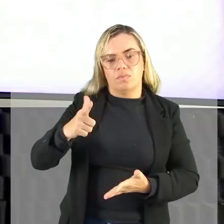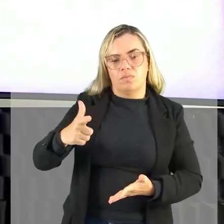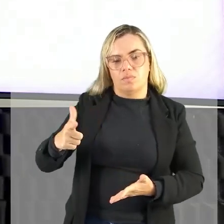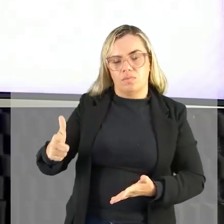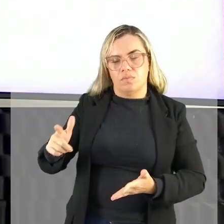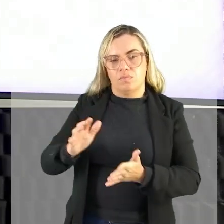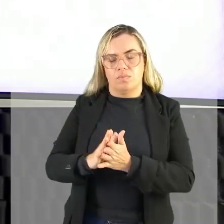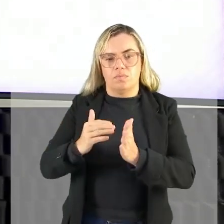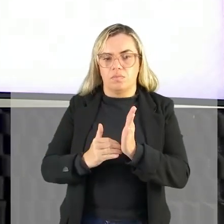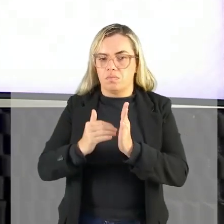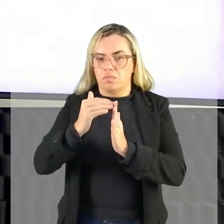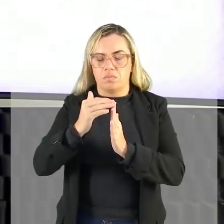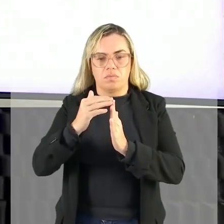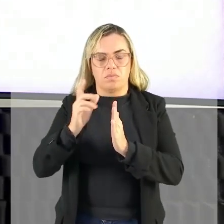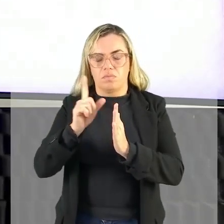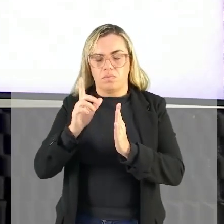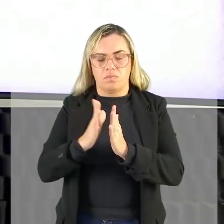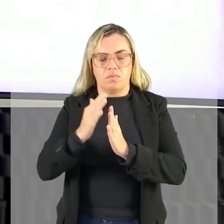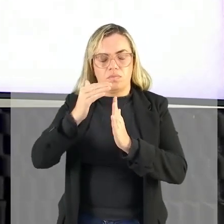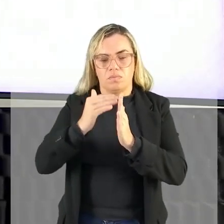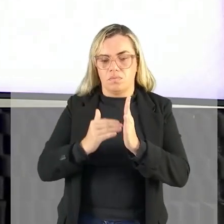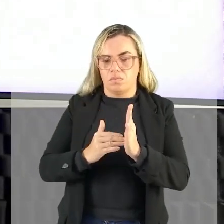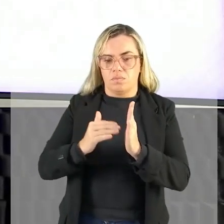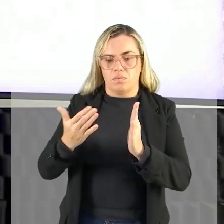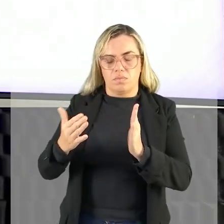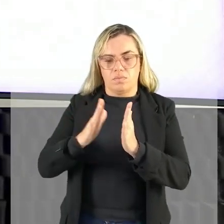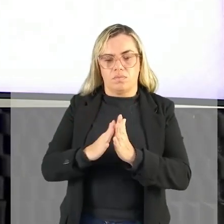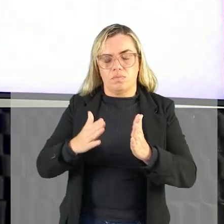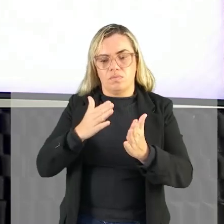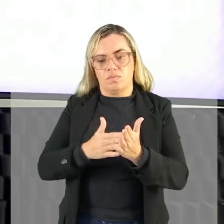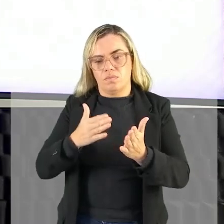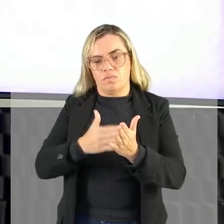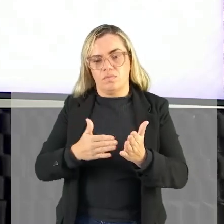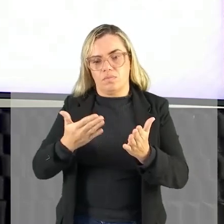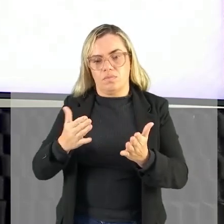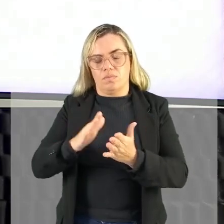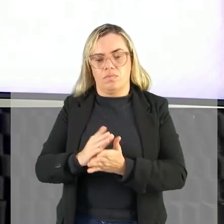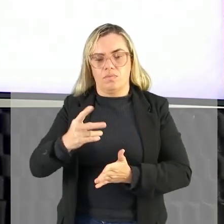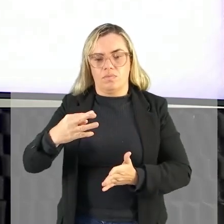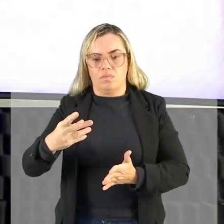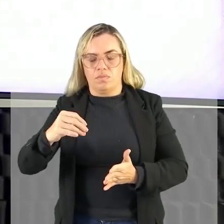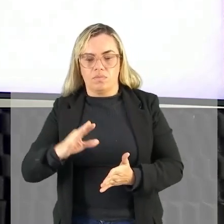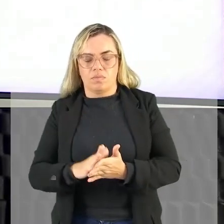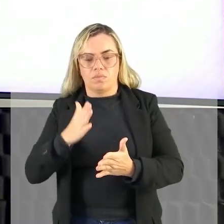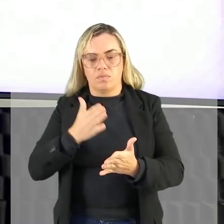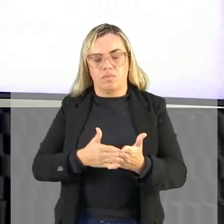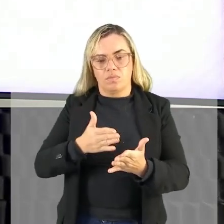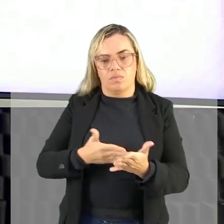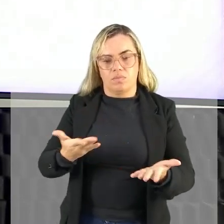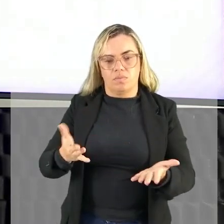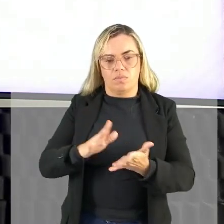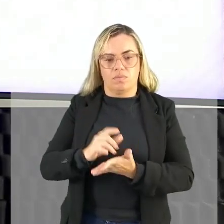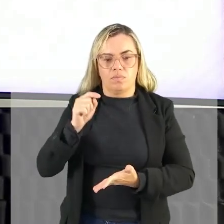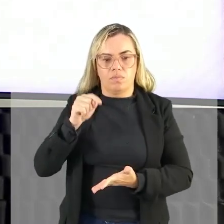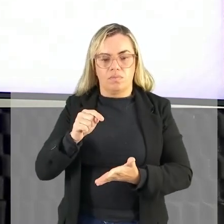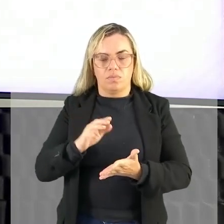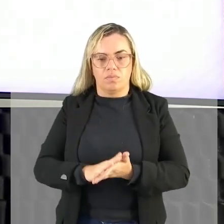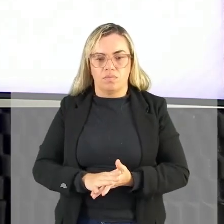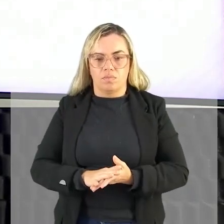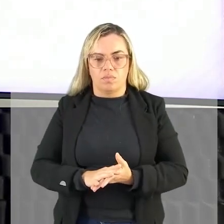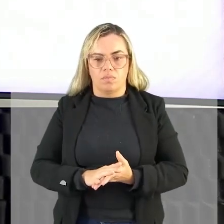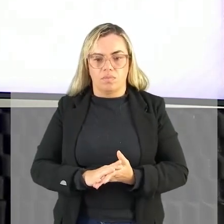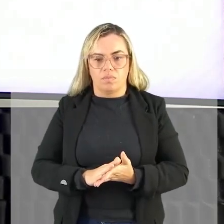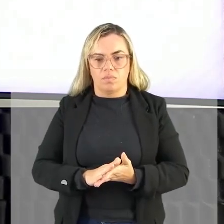não vai aumentar nem diminuir com a interrupção feita pelo cianeto, né? E o dióxido de